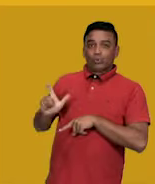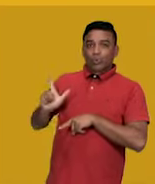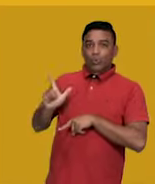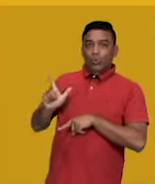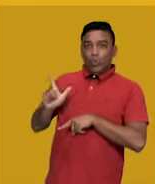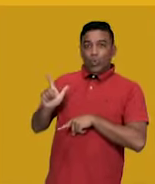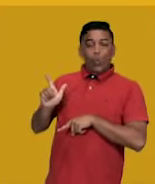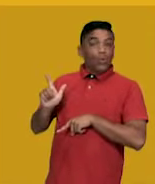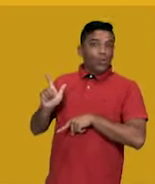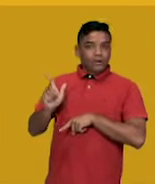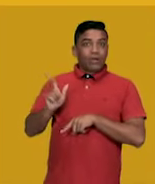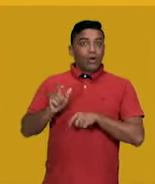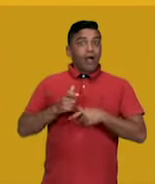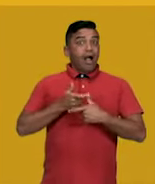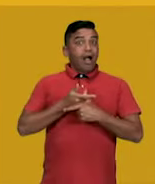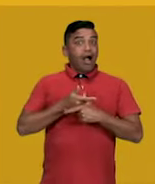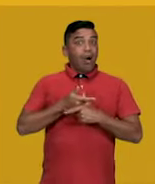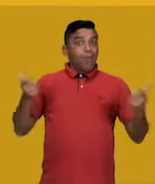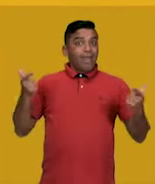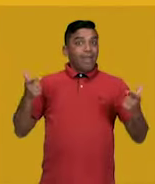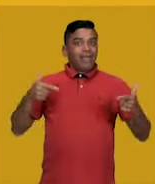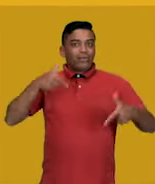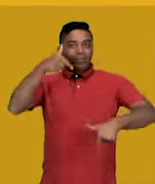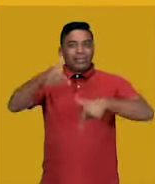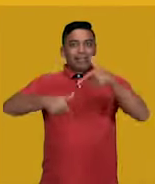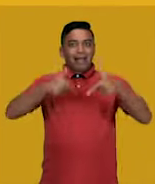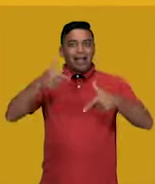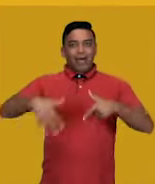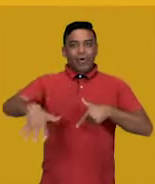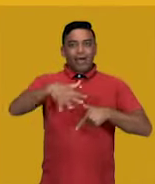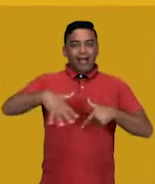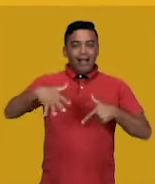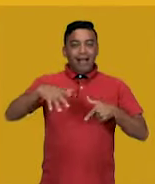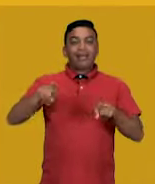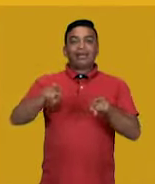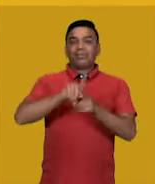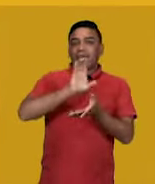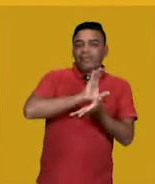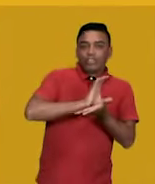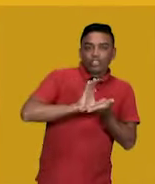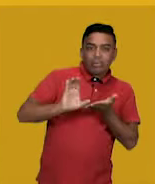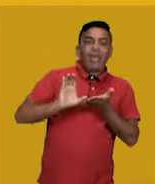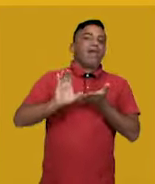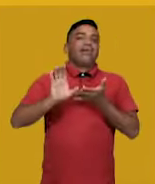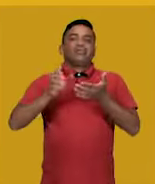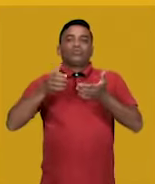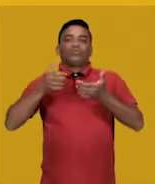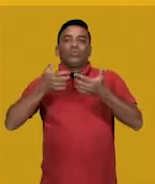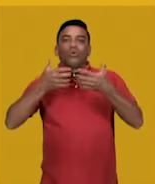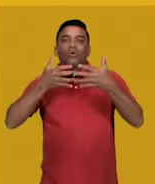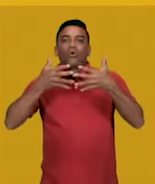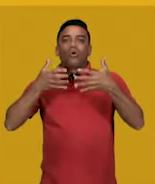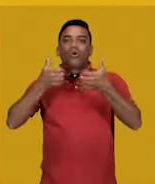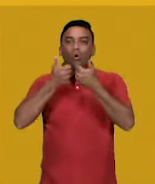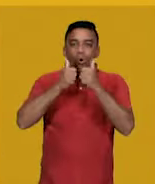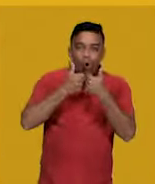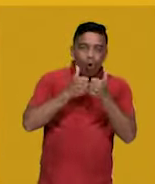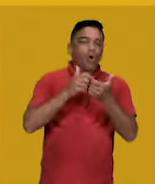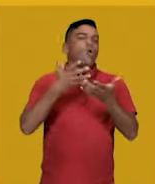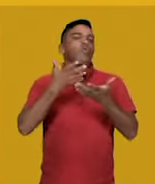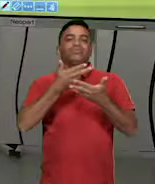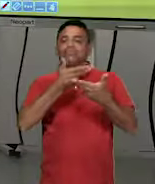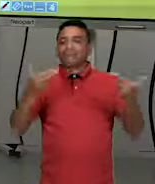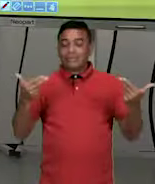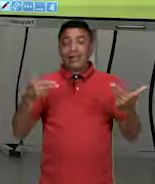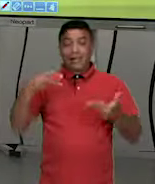beneficiou com o aumento de emprego e com o investimento em transporte, o mesmo ocorrerá no Brasil.